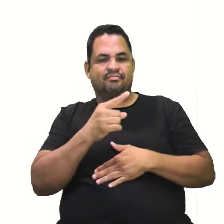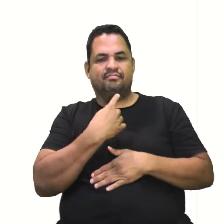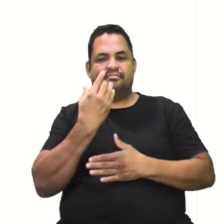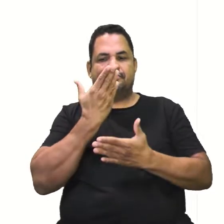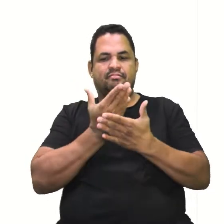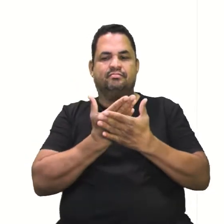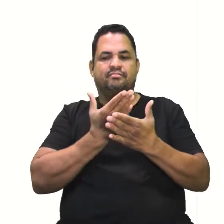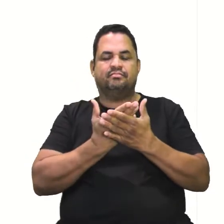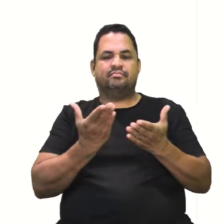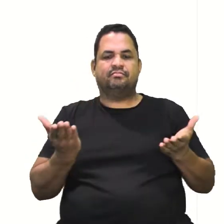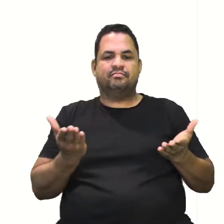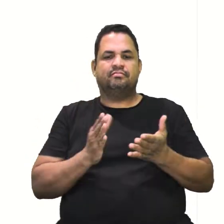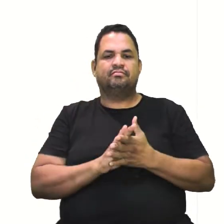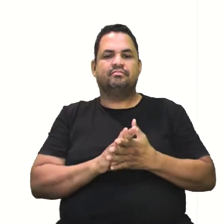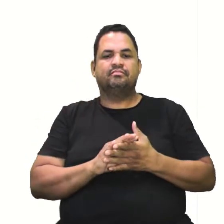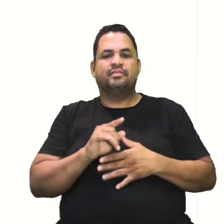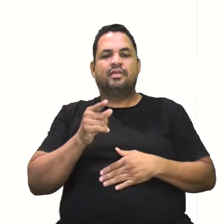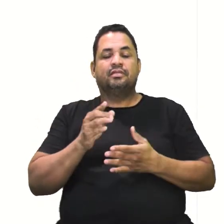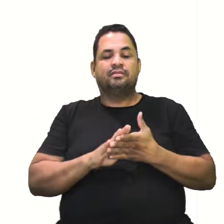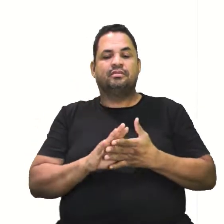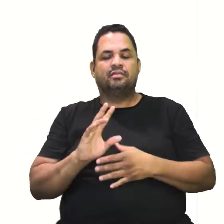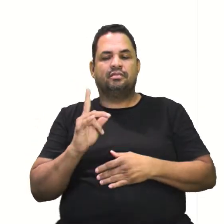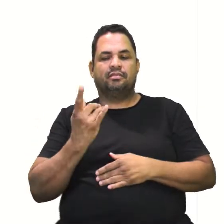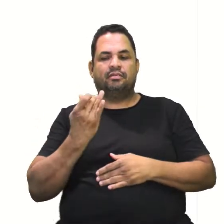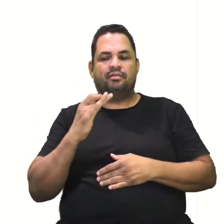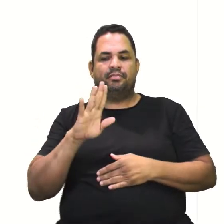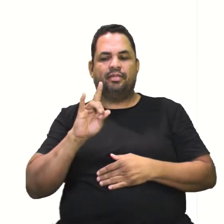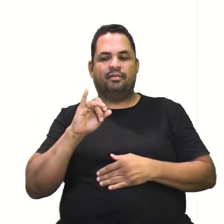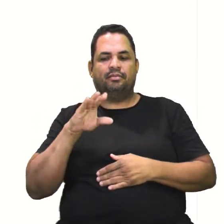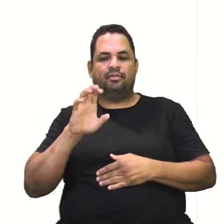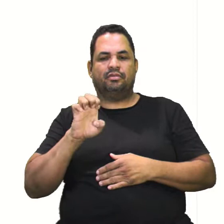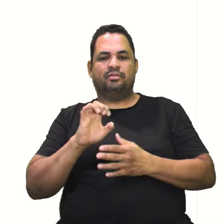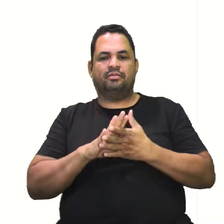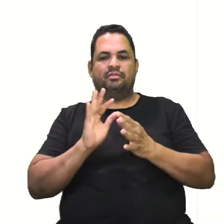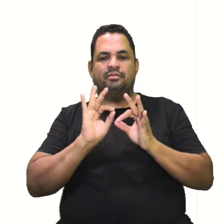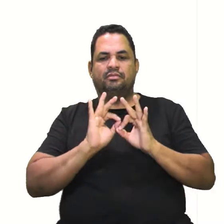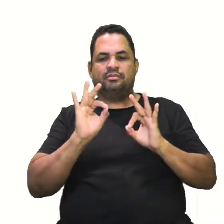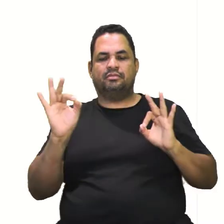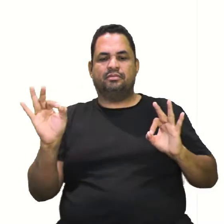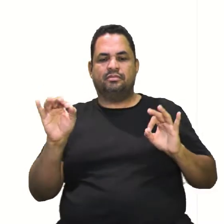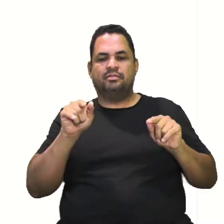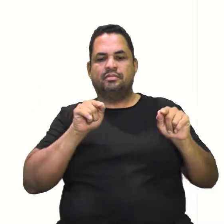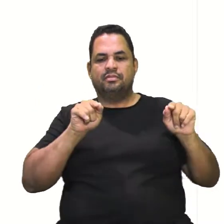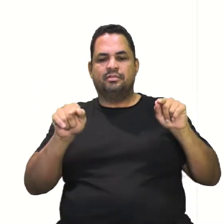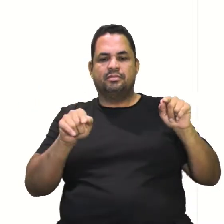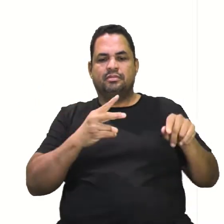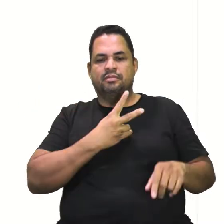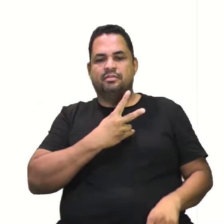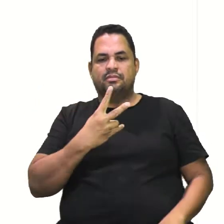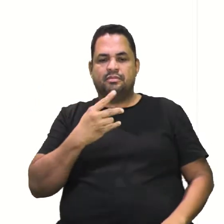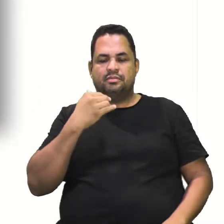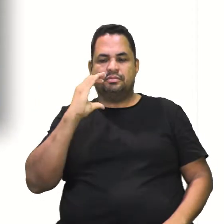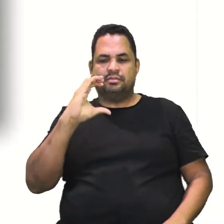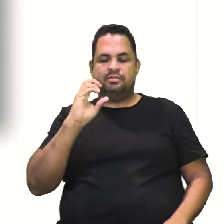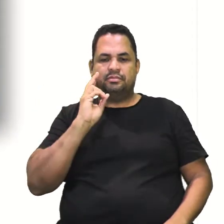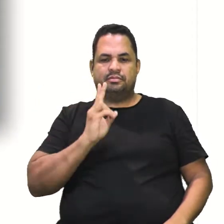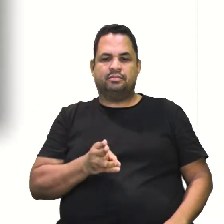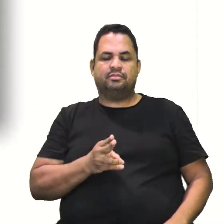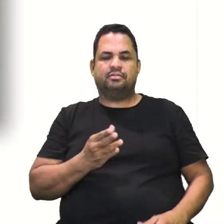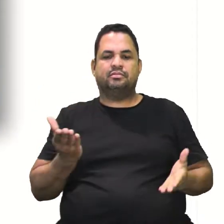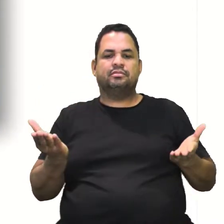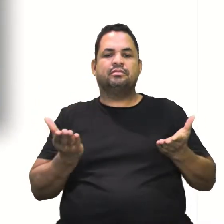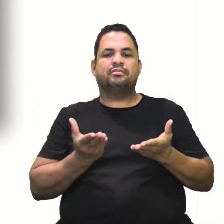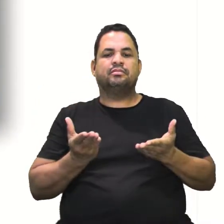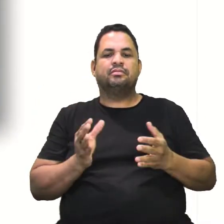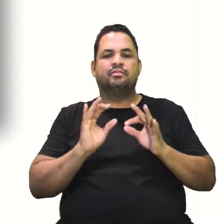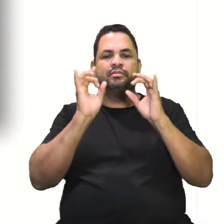já estudamos agora há pouco na hipérbole. Sim, porque até inclusive a distância focal é a mesma, isso. Né? 2C. Só que